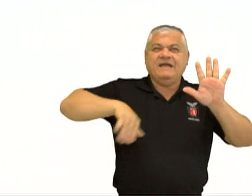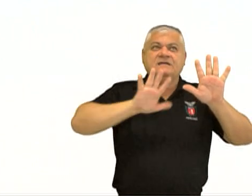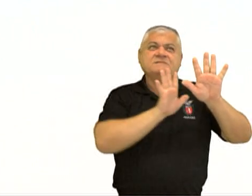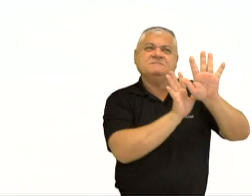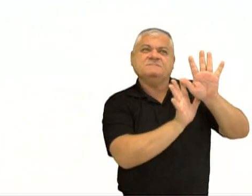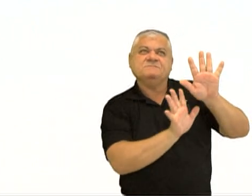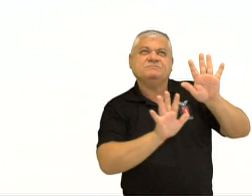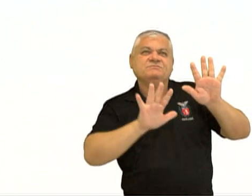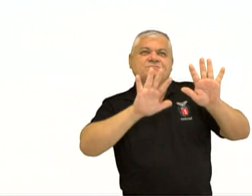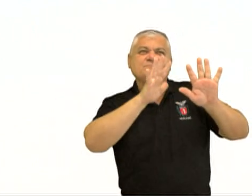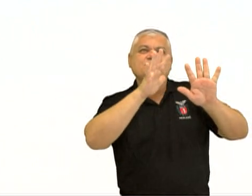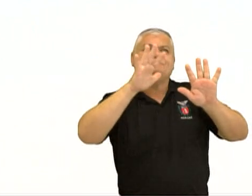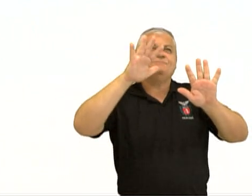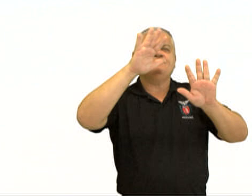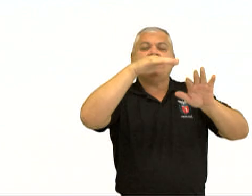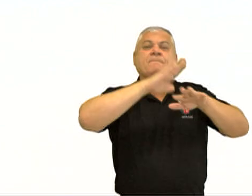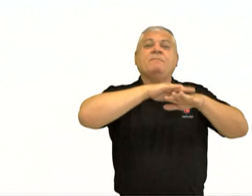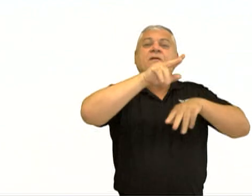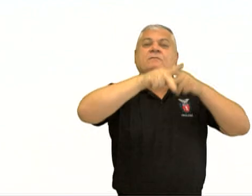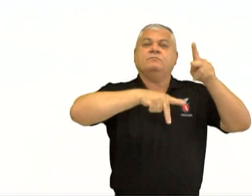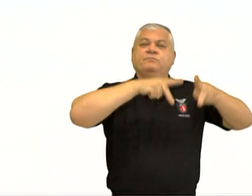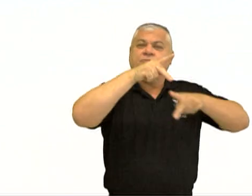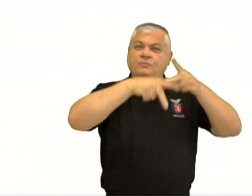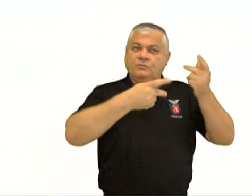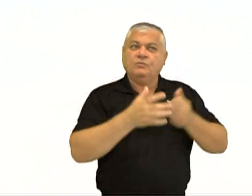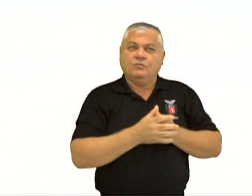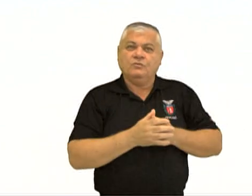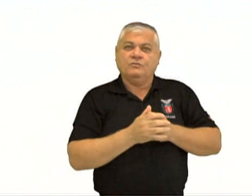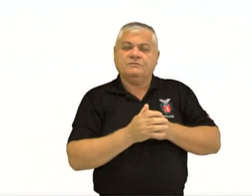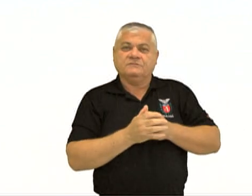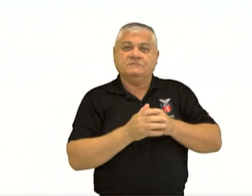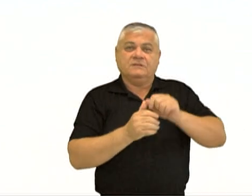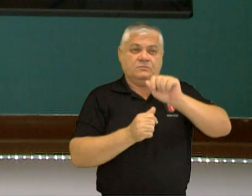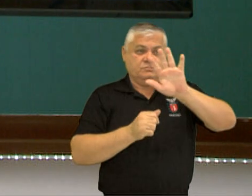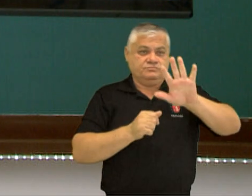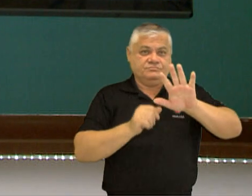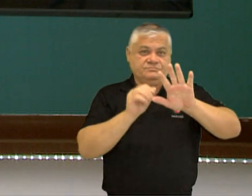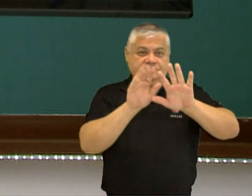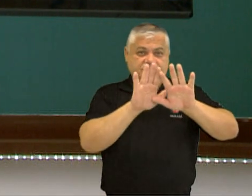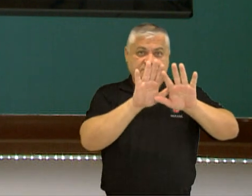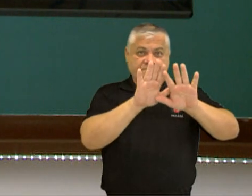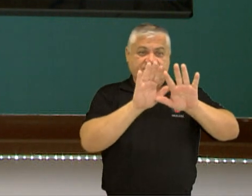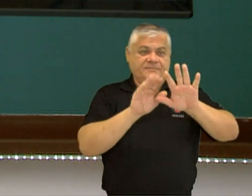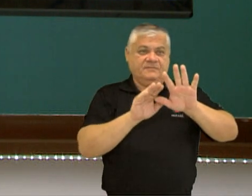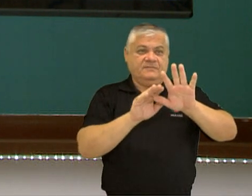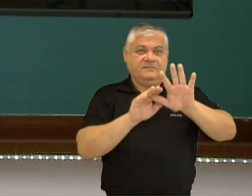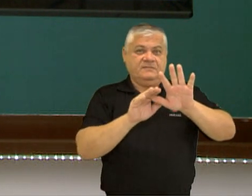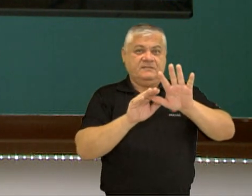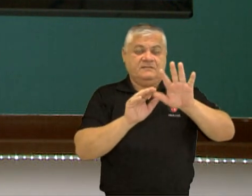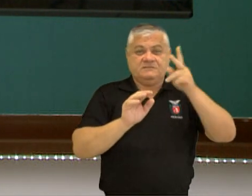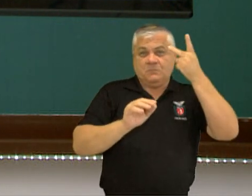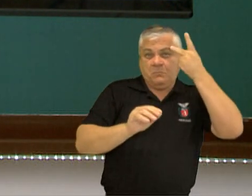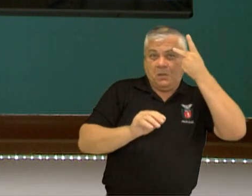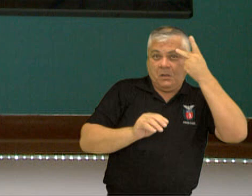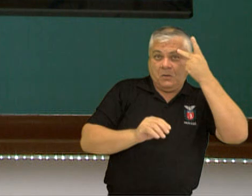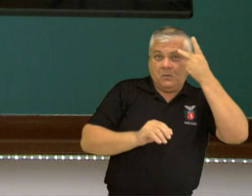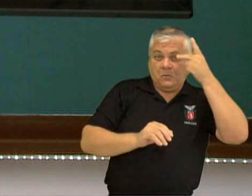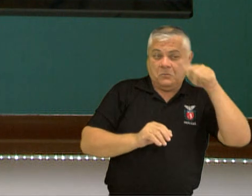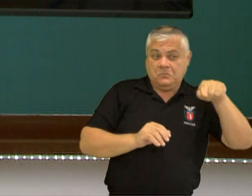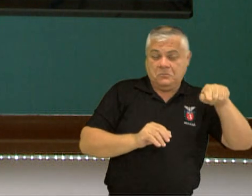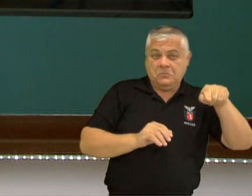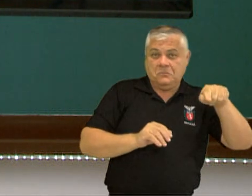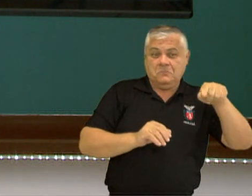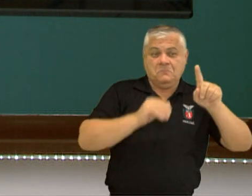maiores concentrações populacionais e quando chegamos no sudeste, nós percebemos aqui o estado de São Paulo, vamos